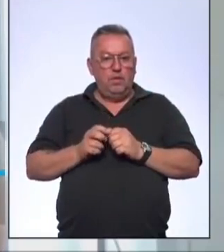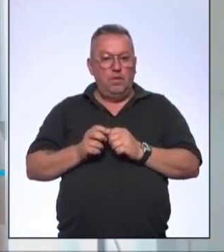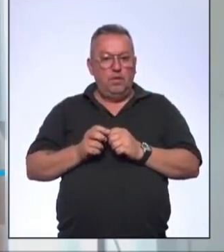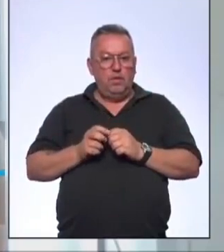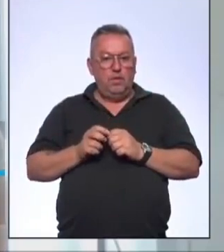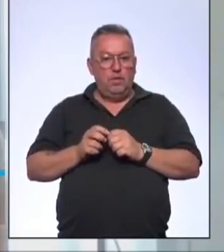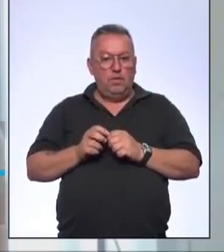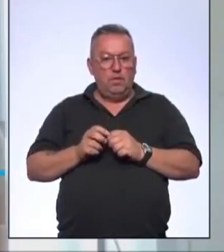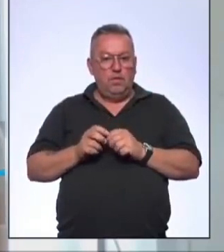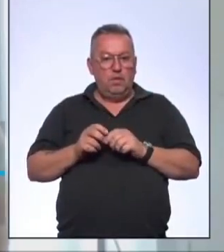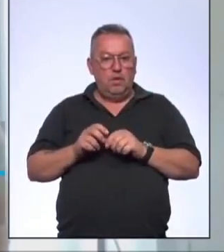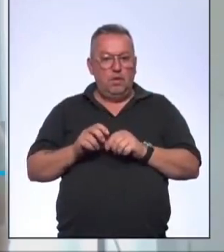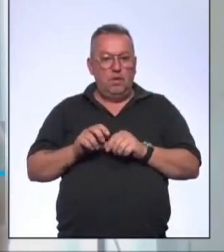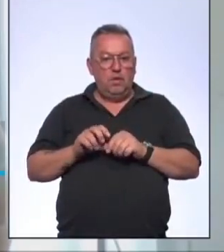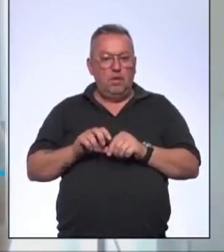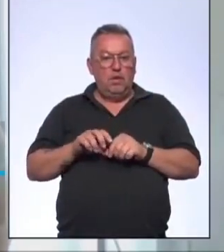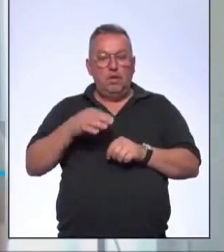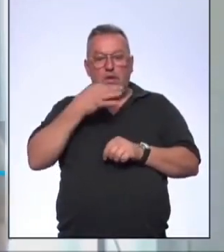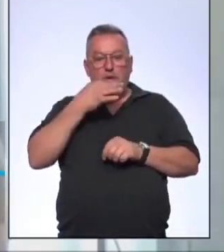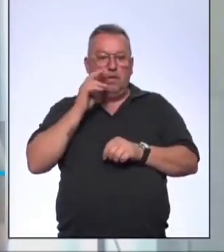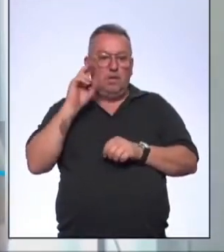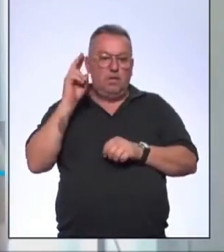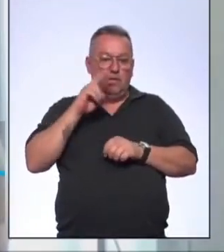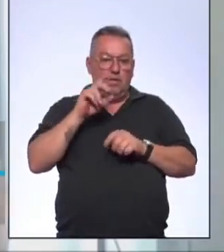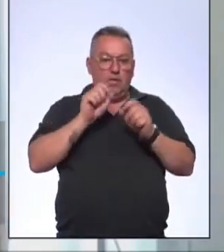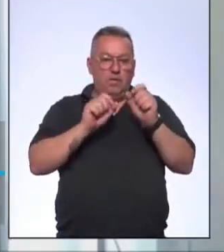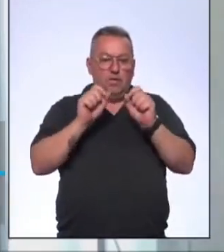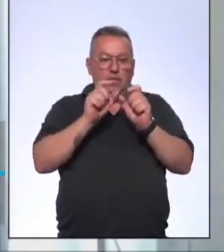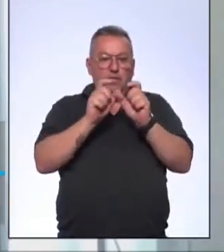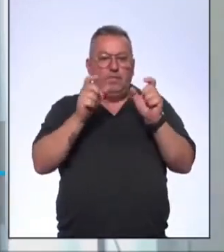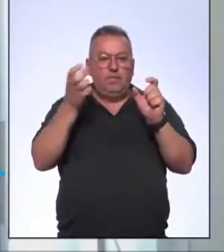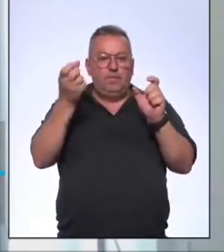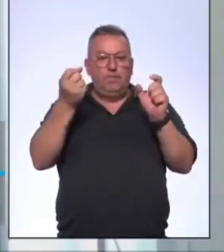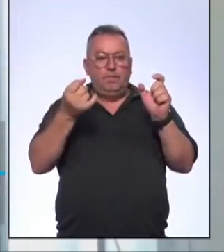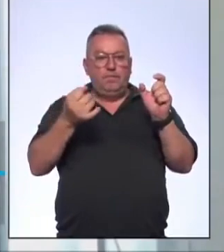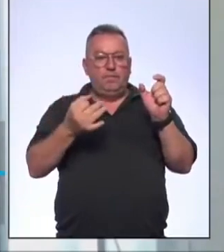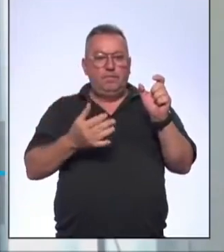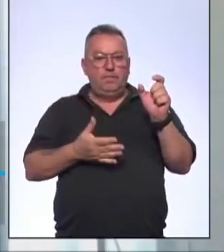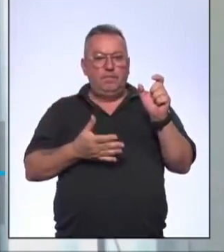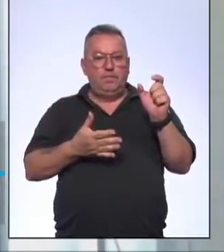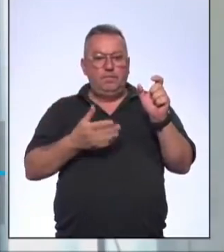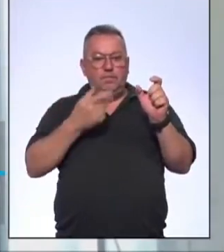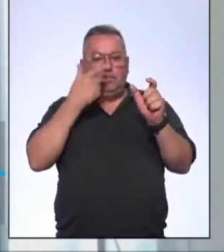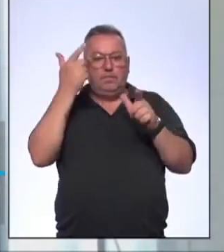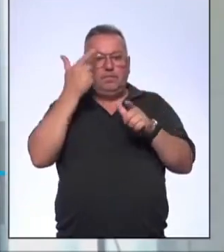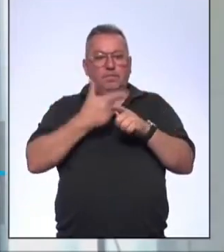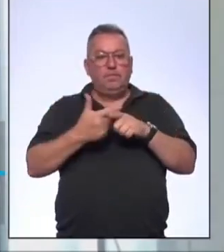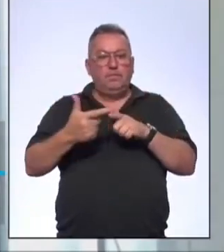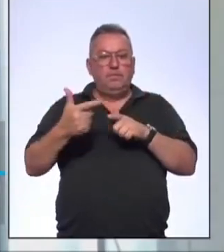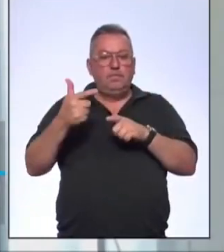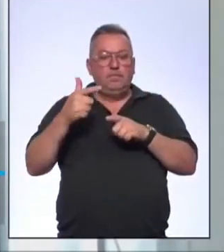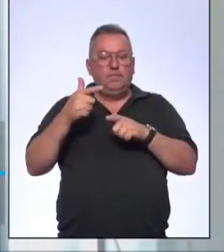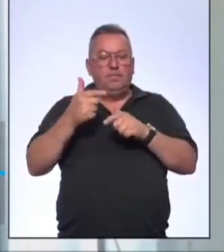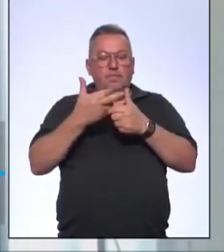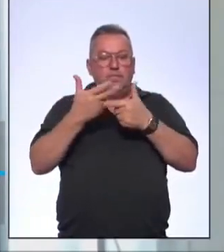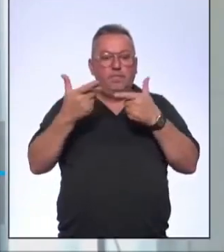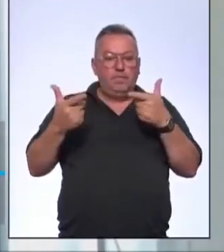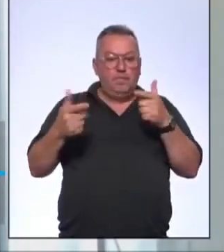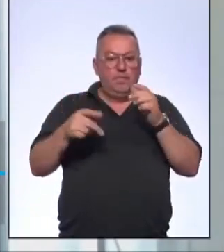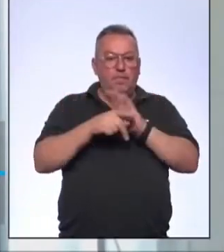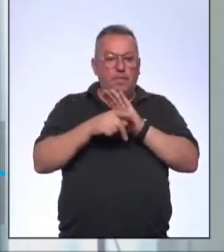Eu acho que eles pegaram justamente a sua explanação, falando sobre as substâncias